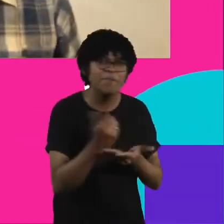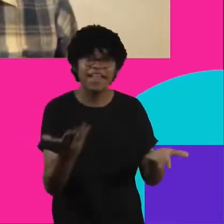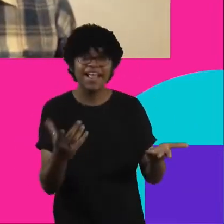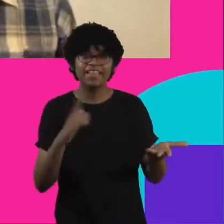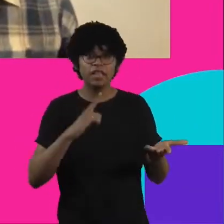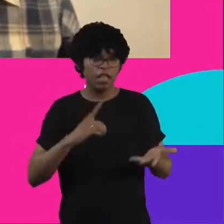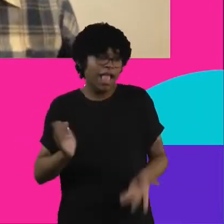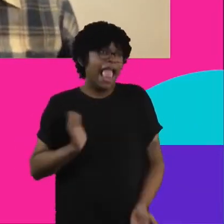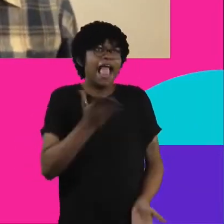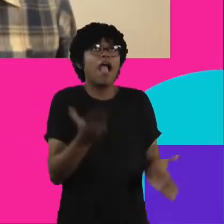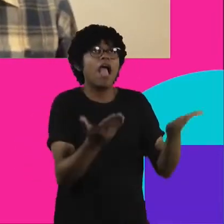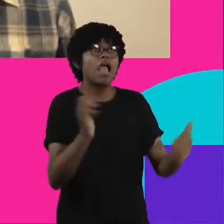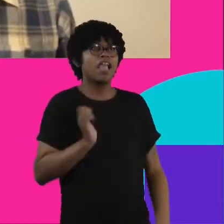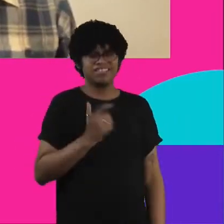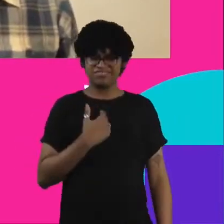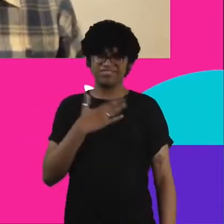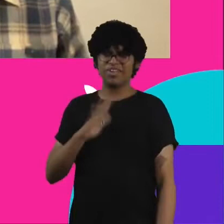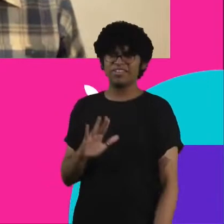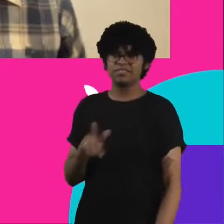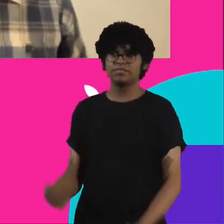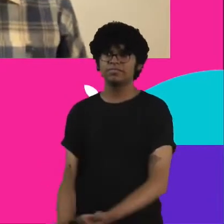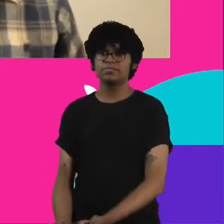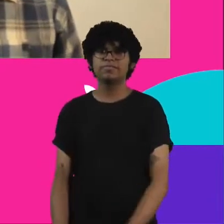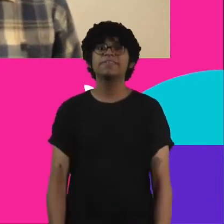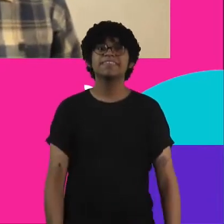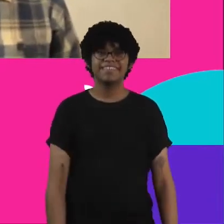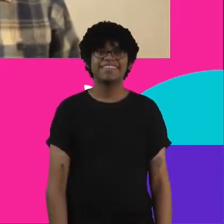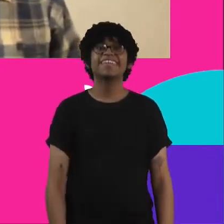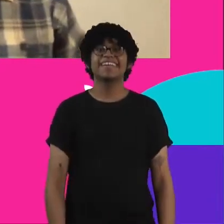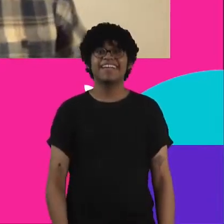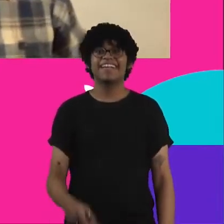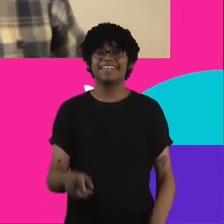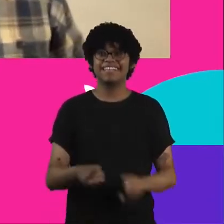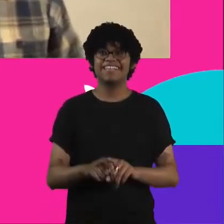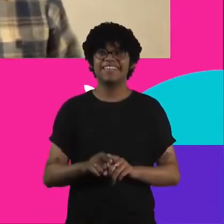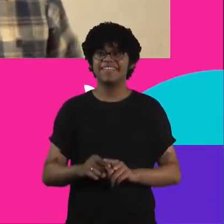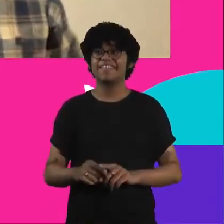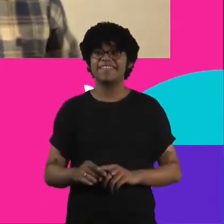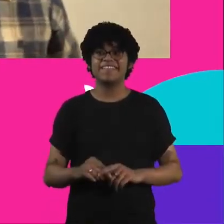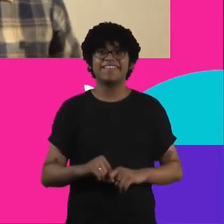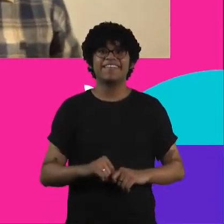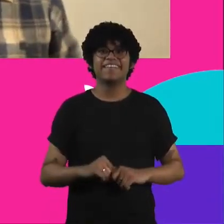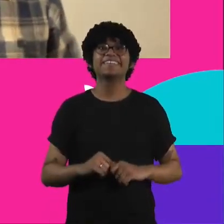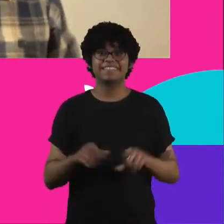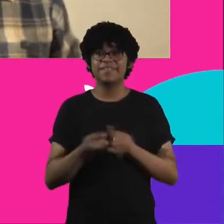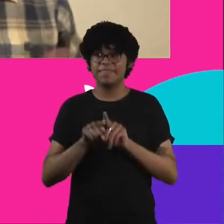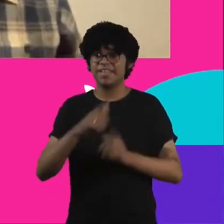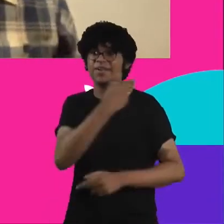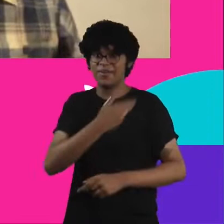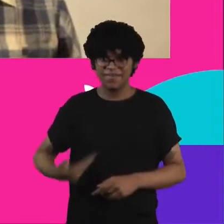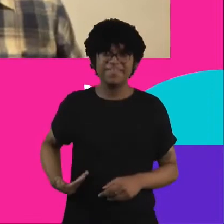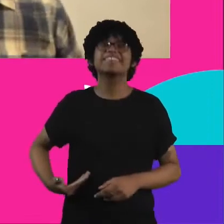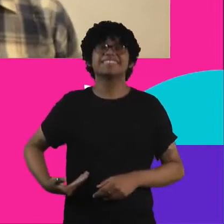ver o que as pessoas querem comprar na Amazon, enfim, ajudando as pessoas a enriquecerem. E eu pensava, por que a gente não pode usar